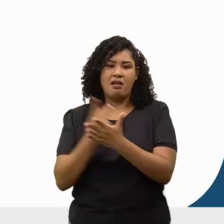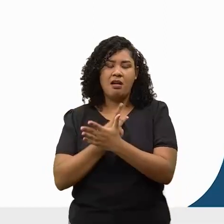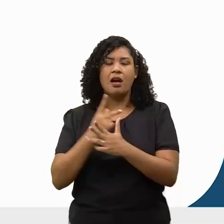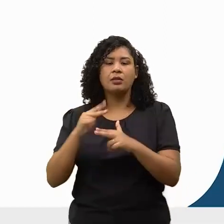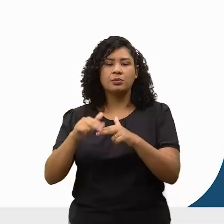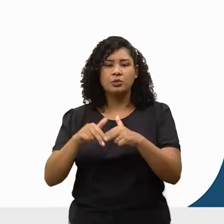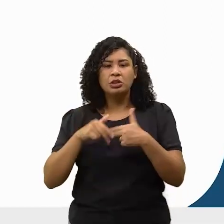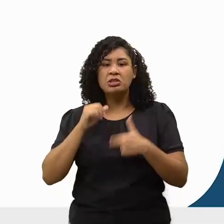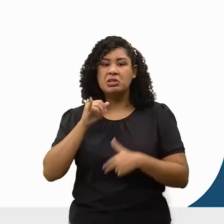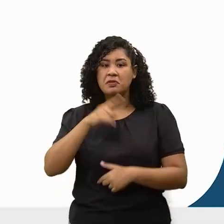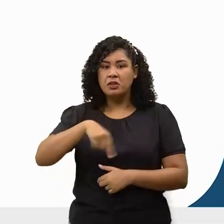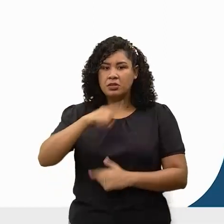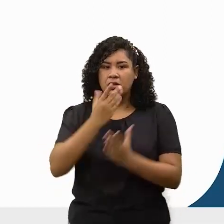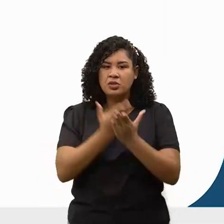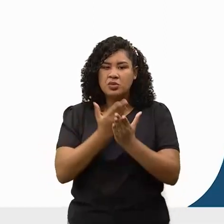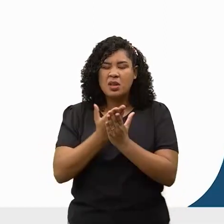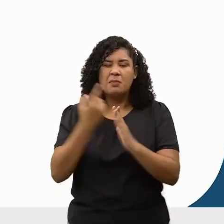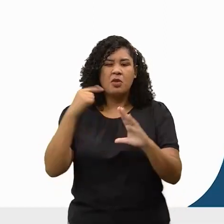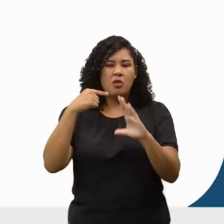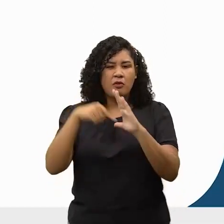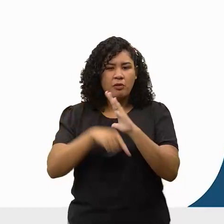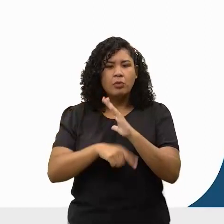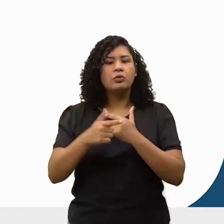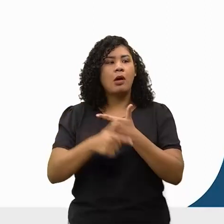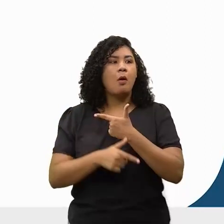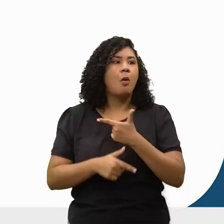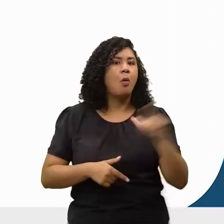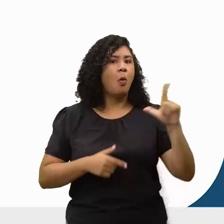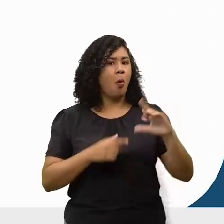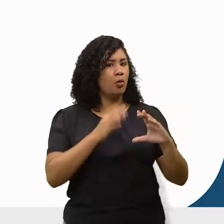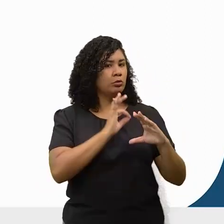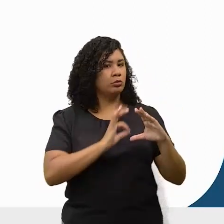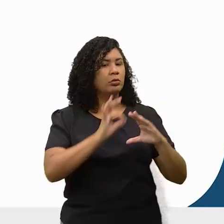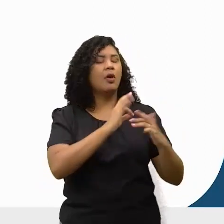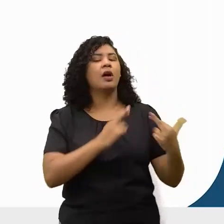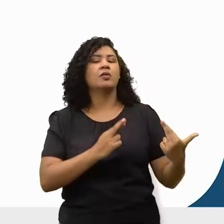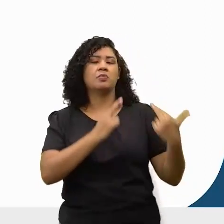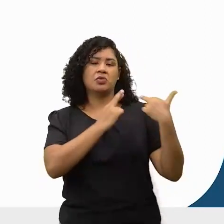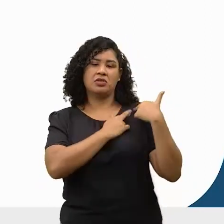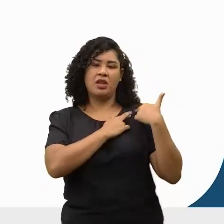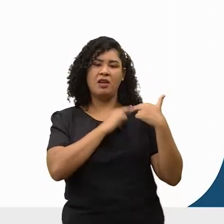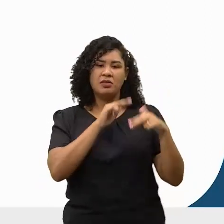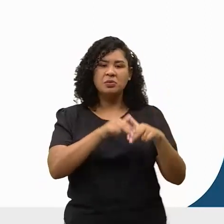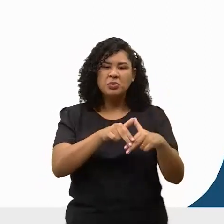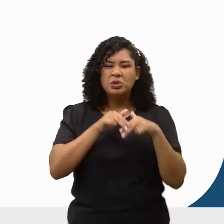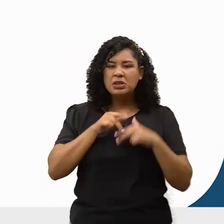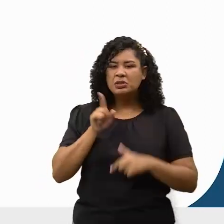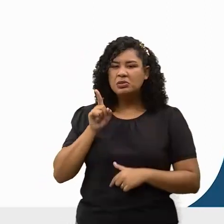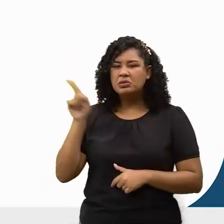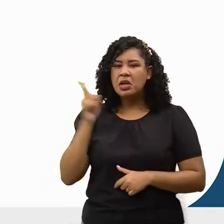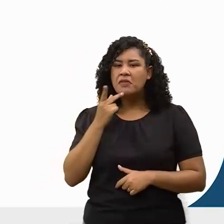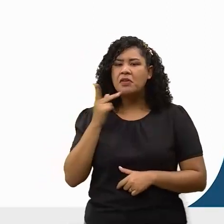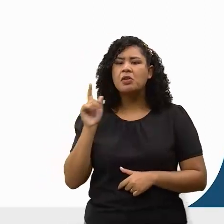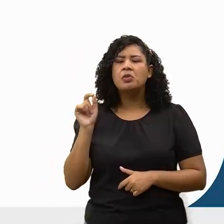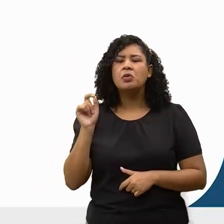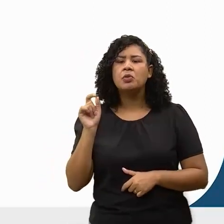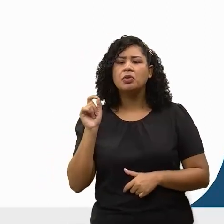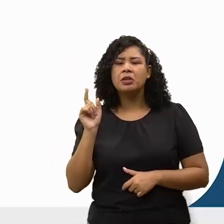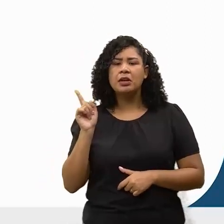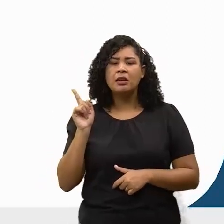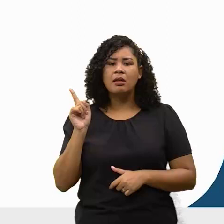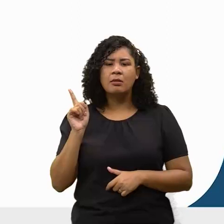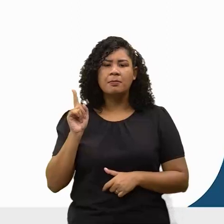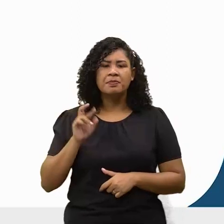ver que quem faz é o peroxissomo. Ele está falando, ó, por exemplo, que o U1 é o